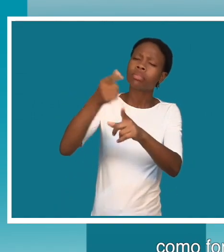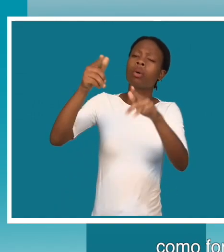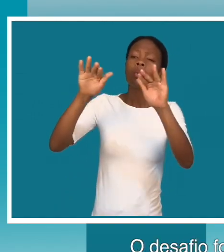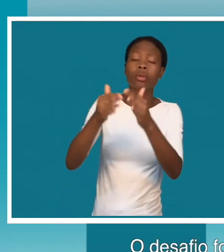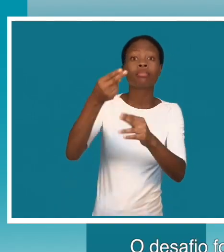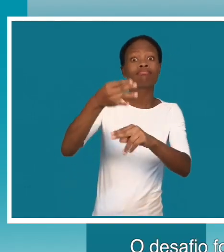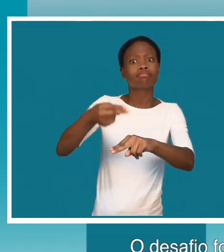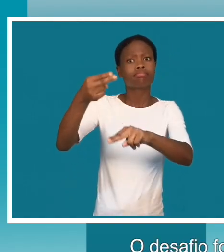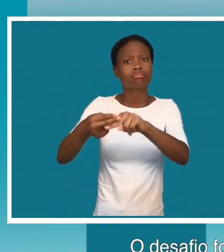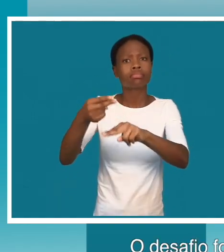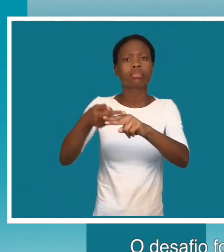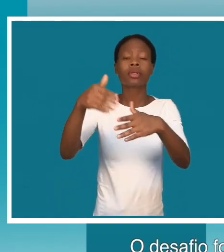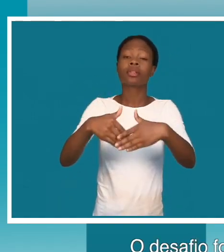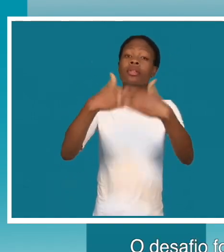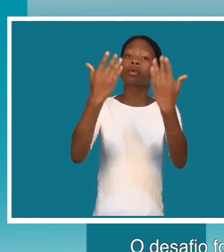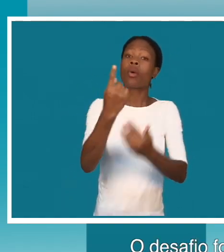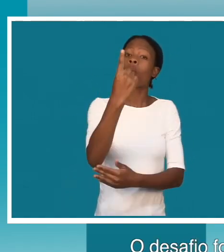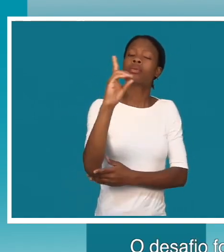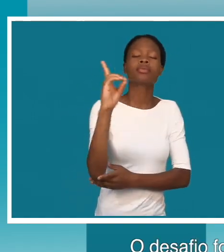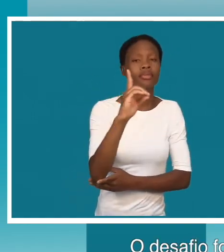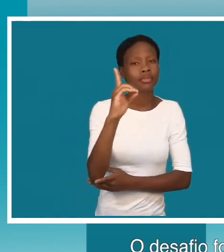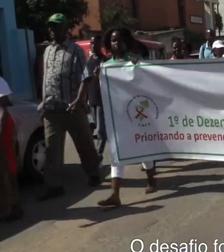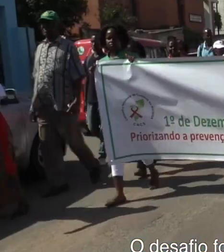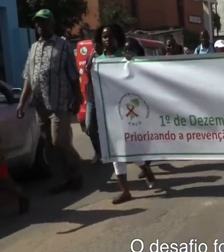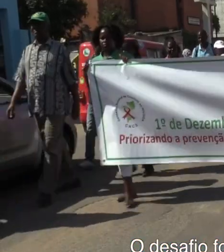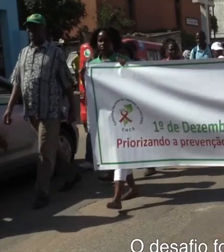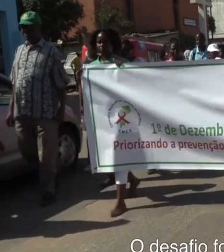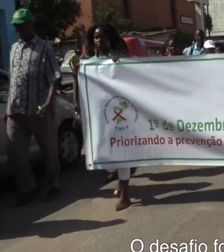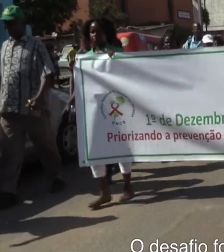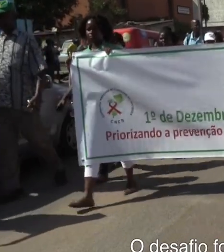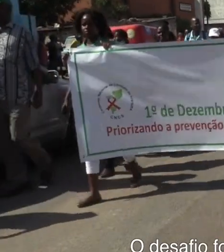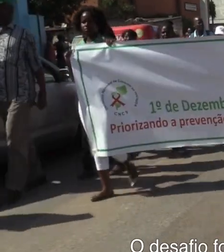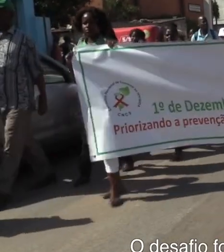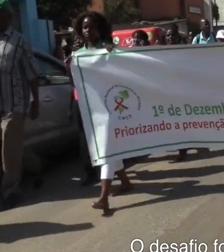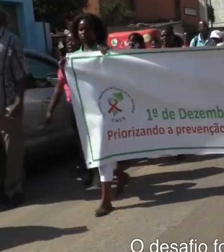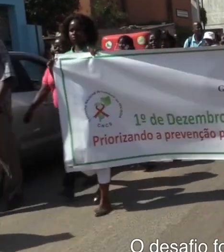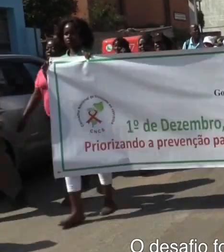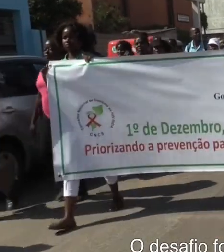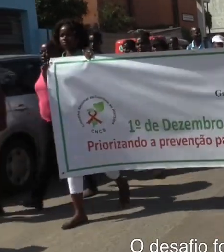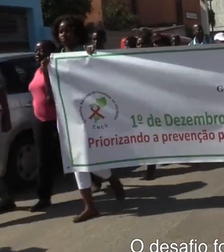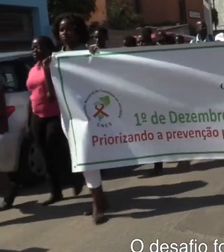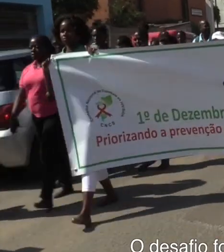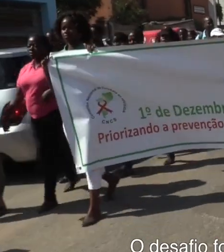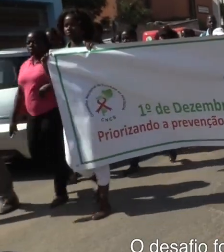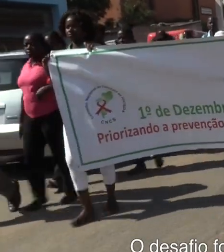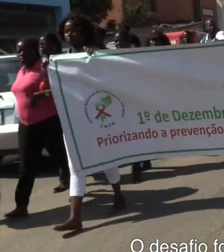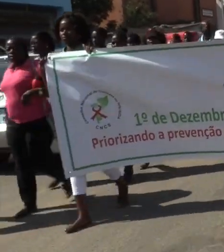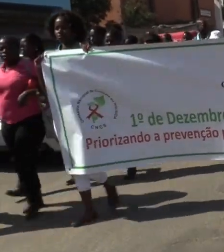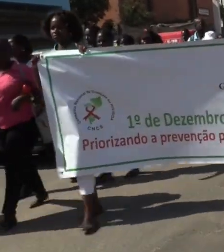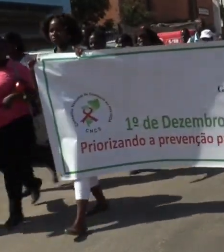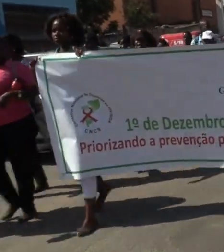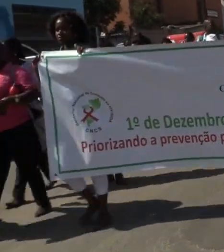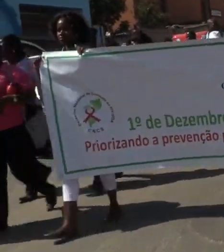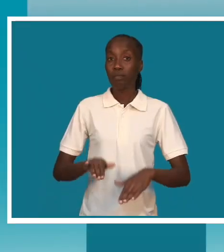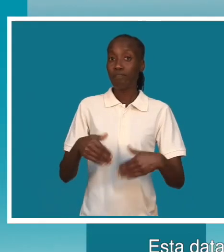doença. O desafio foi durante a celebração do Dia Mundial de Combate ao HIV, celebrado a 1 de